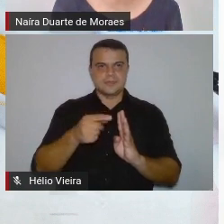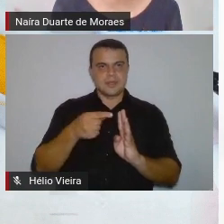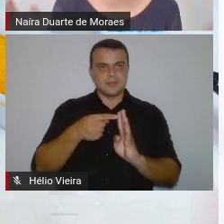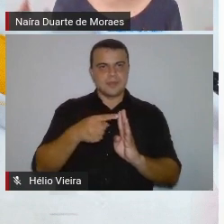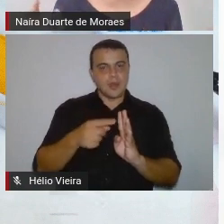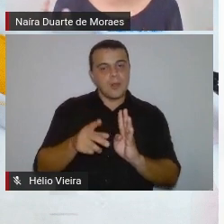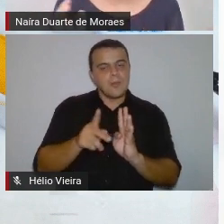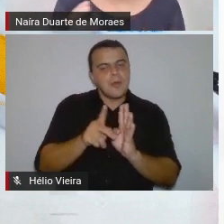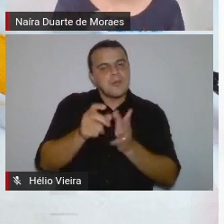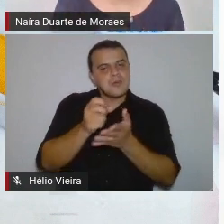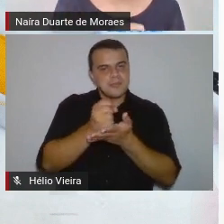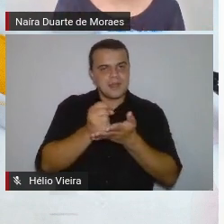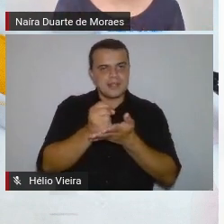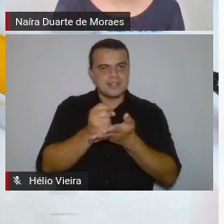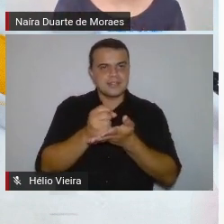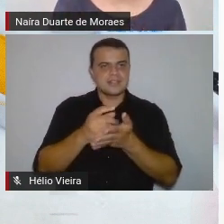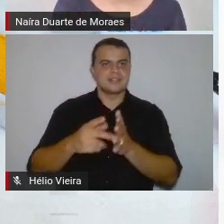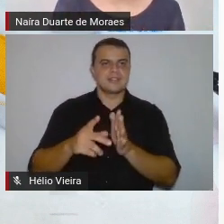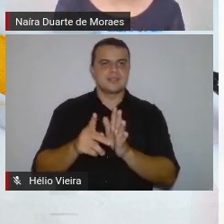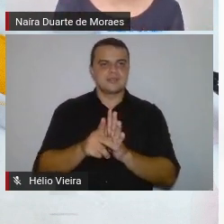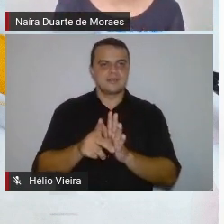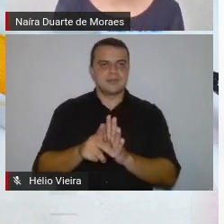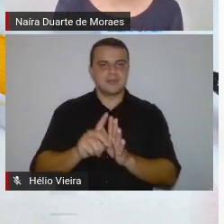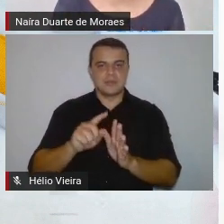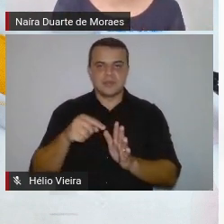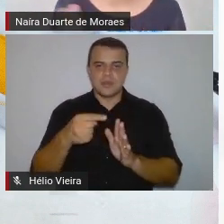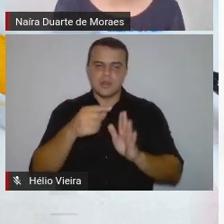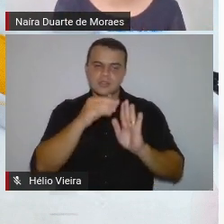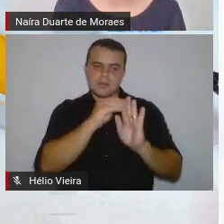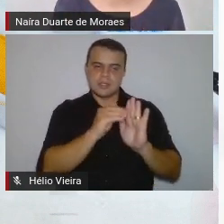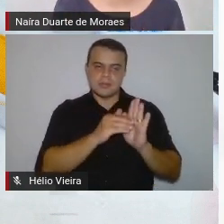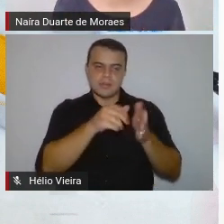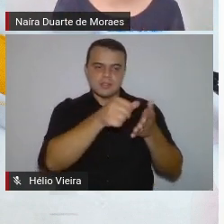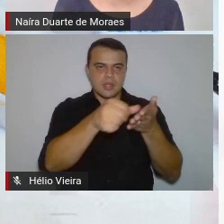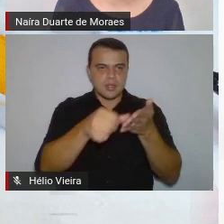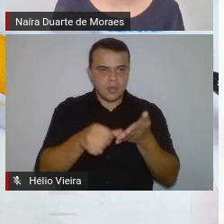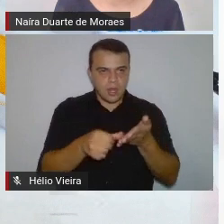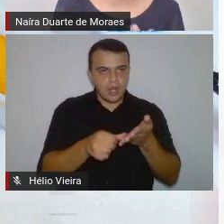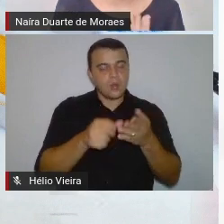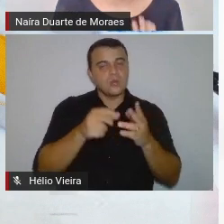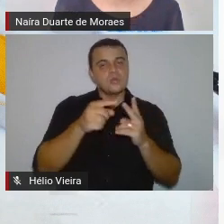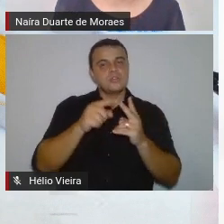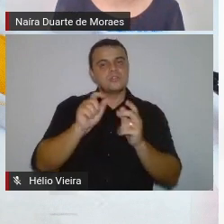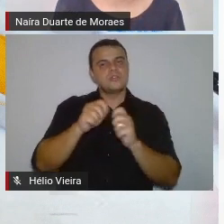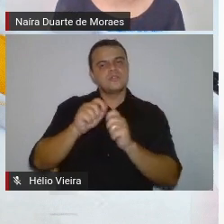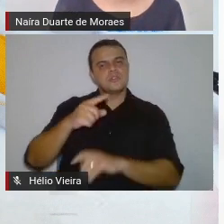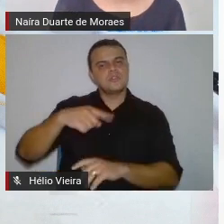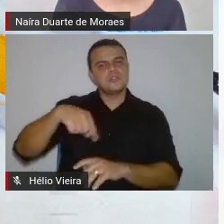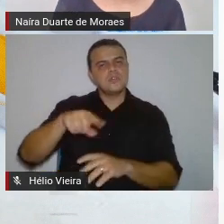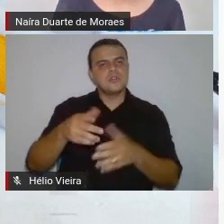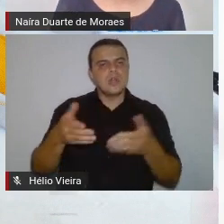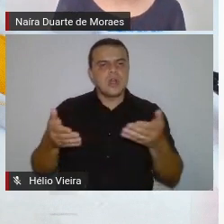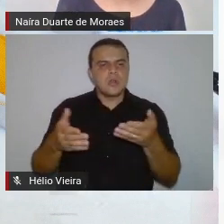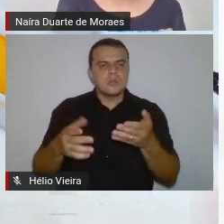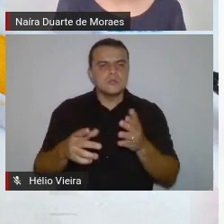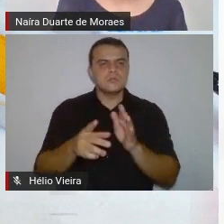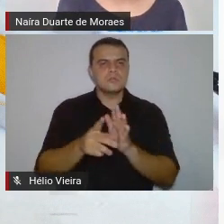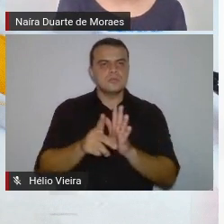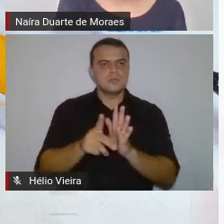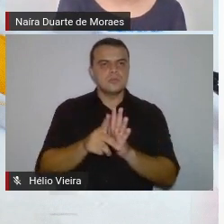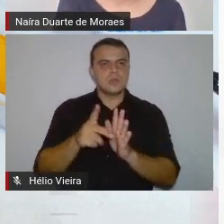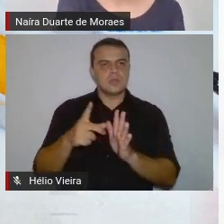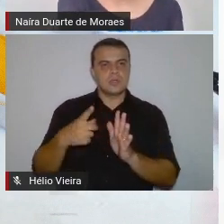parte básica, né, do passo a passo da aquarela, que foi o segundo episódio em que a gente trabalhou justamente a